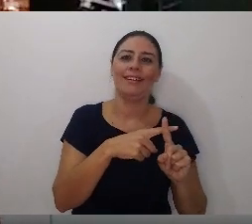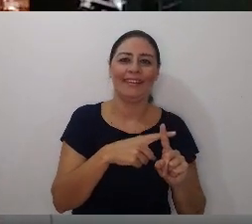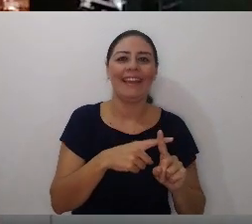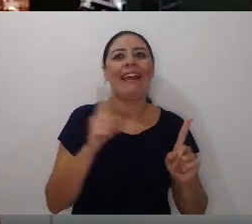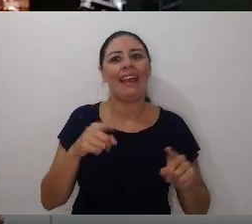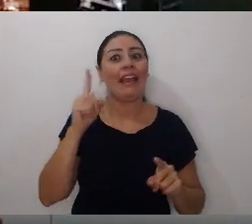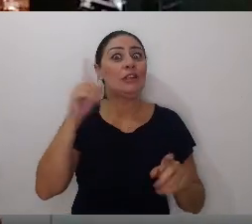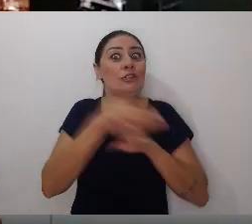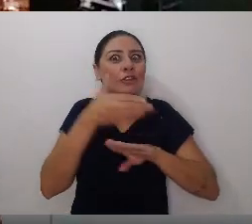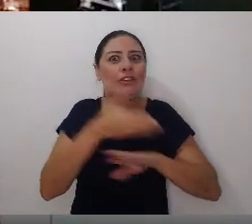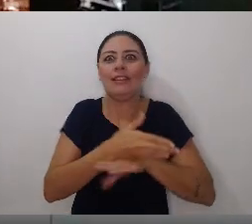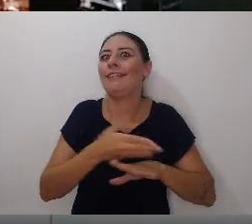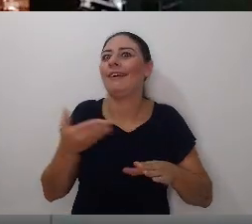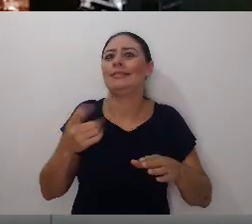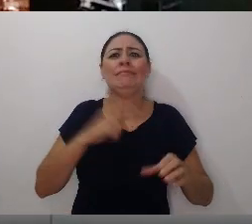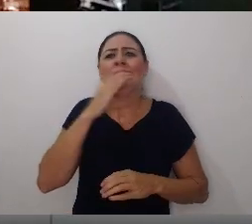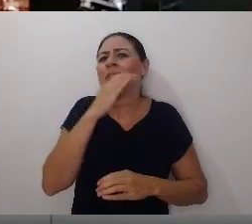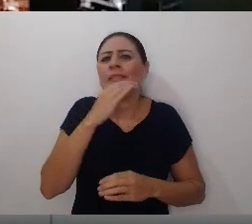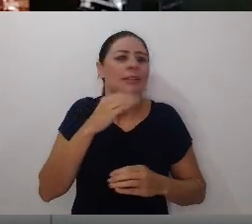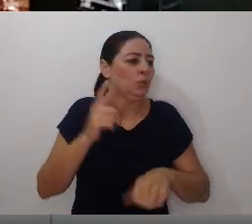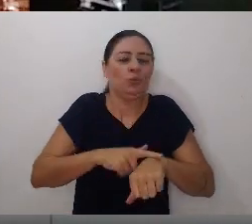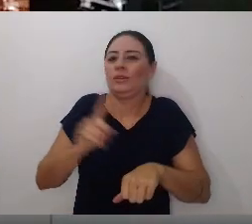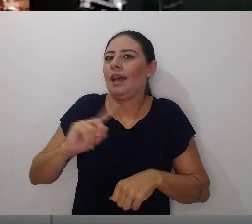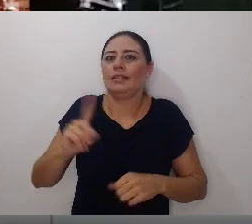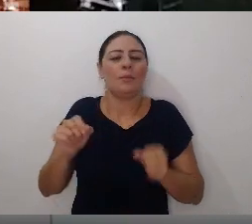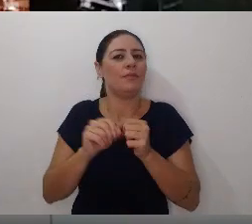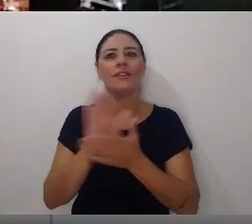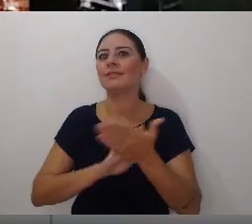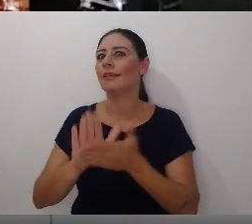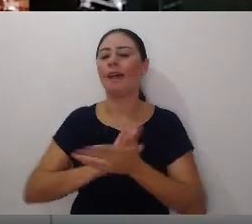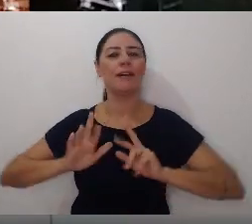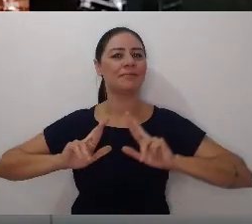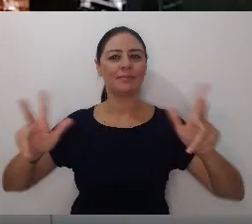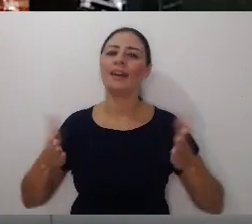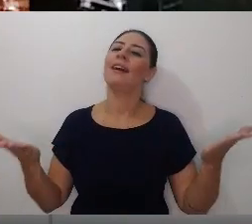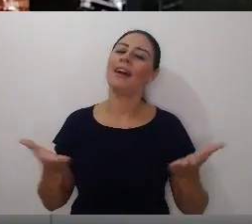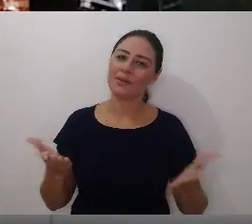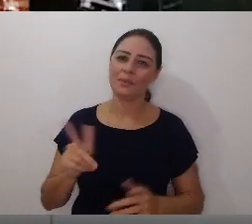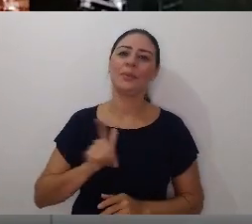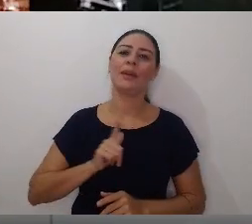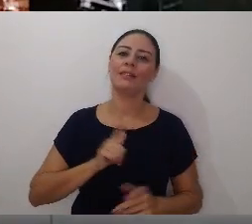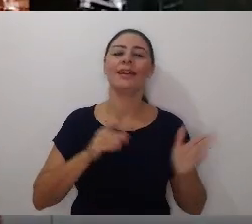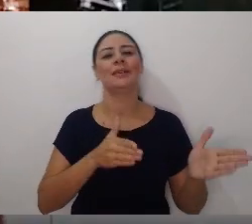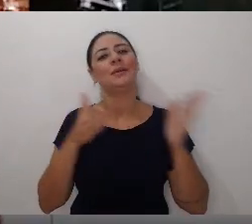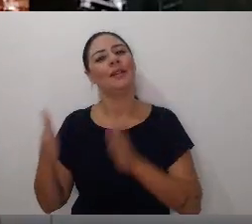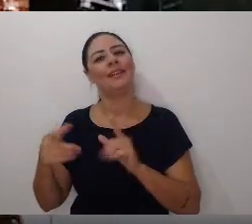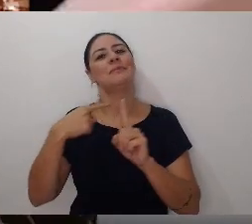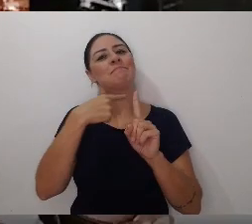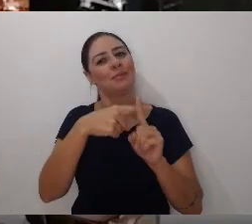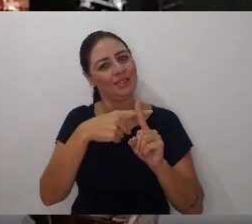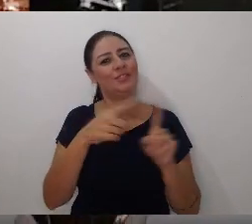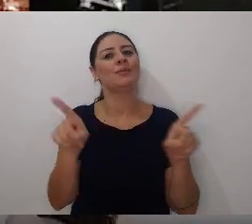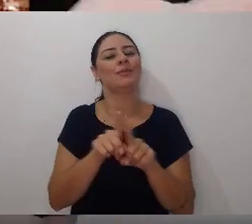lado bom das nossas crianças não estarem naquela correria de ir para a escola, de voltar da escola, ir para a escola, voltar da escola, que não davam tempo de fazer